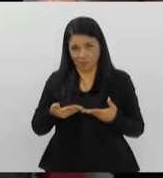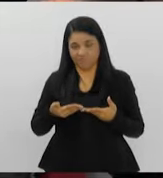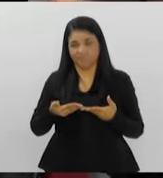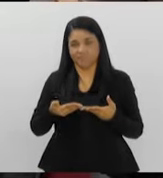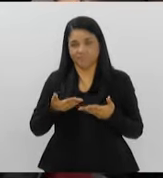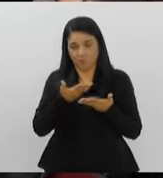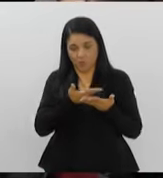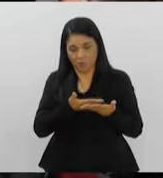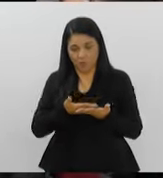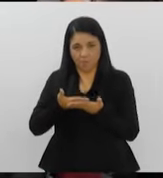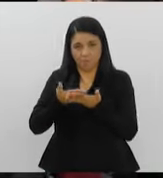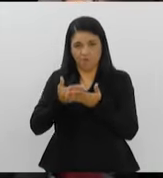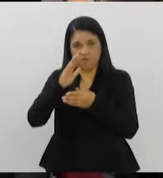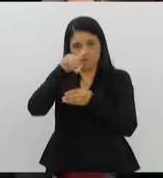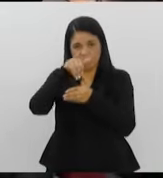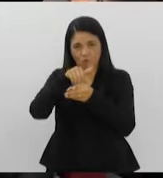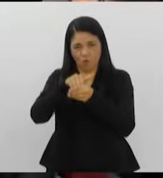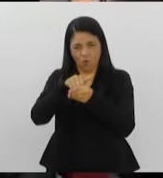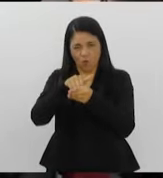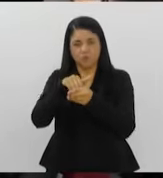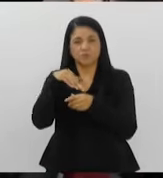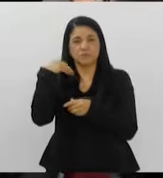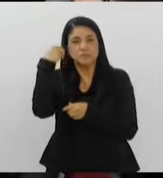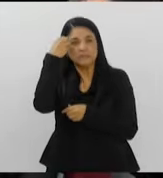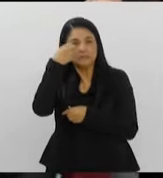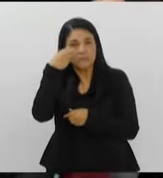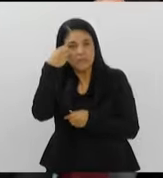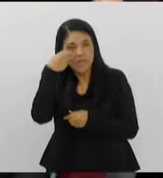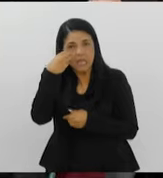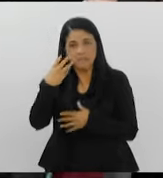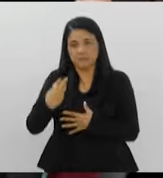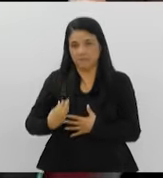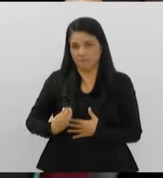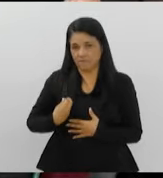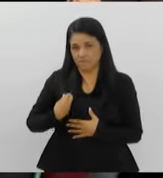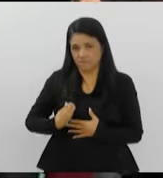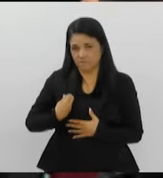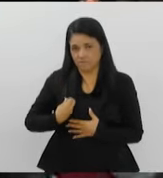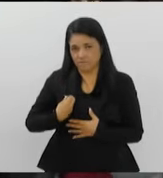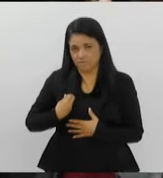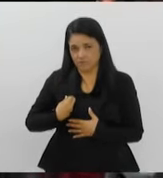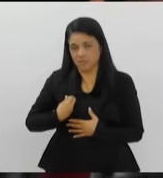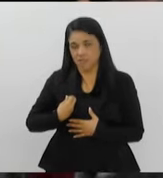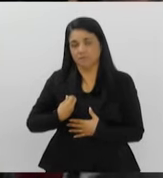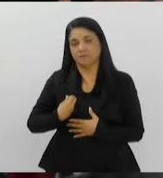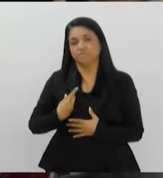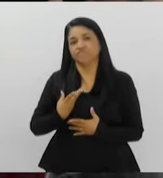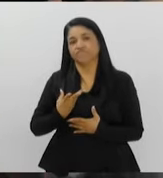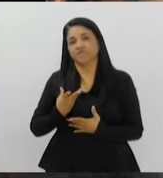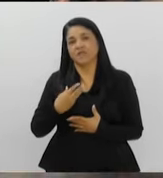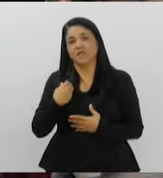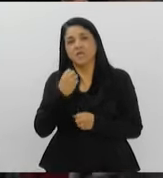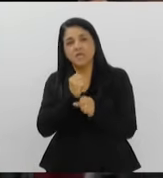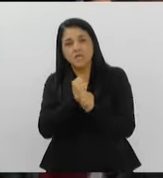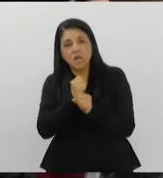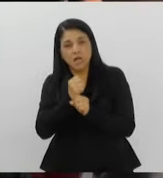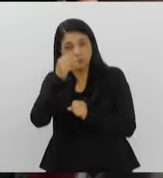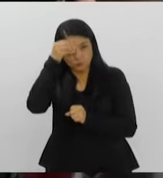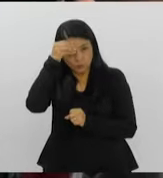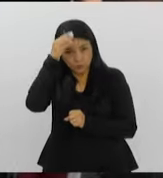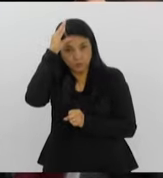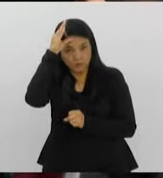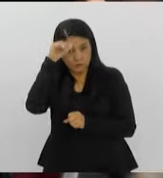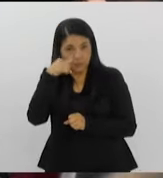um encaminhamento pela experiência, pela vida, pelos anos que eu tenho também de conhecimento, porque